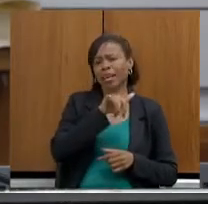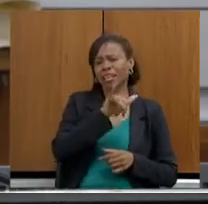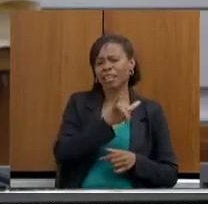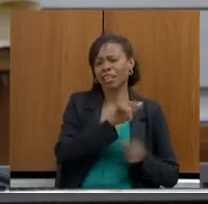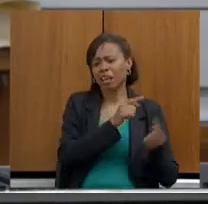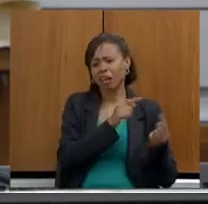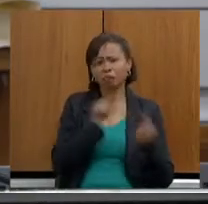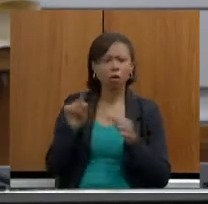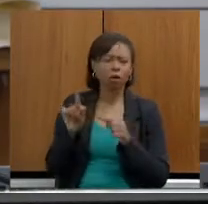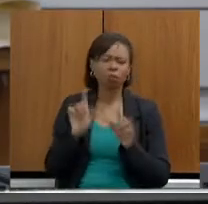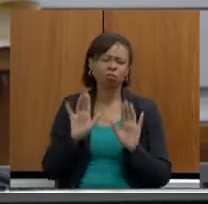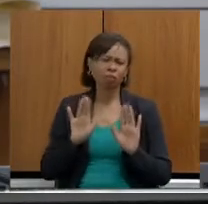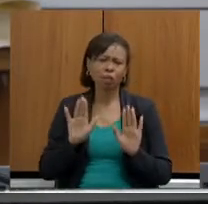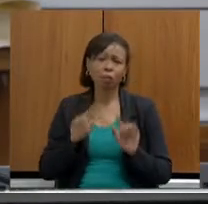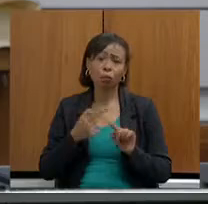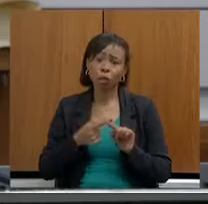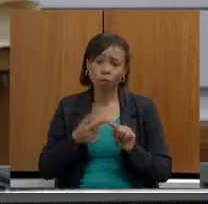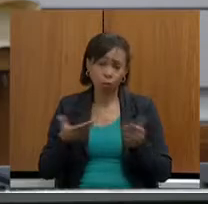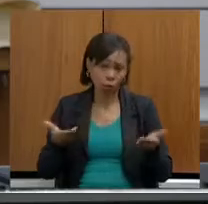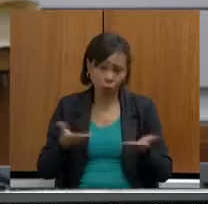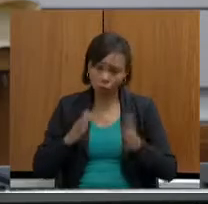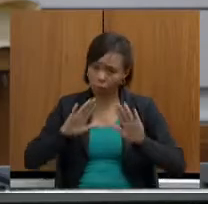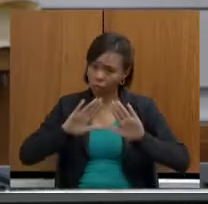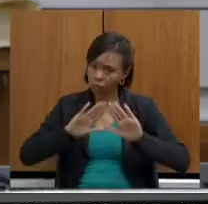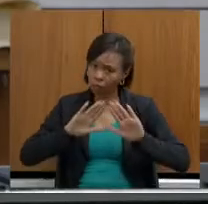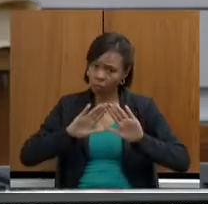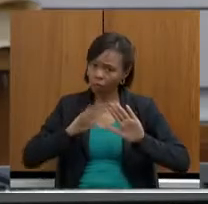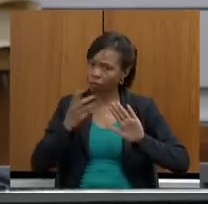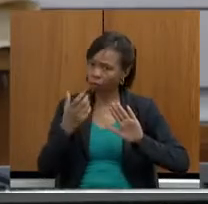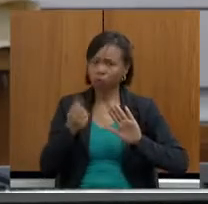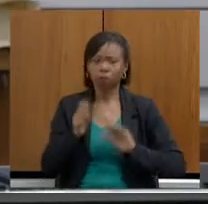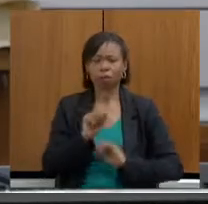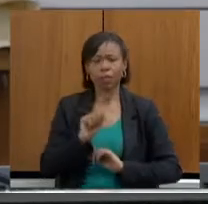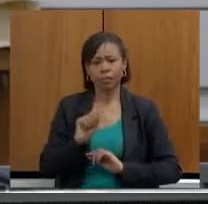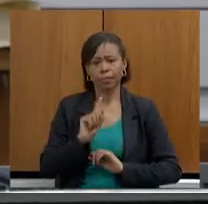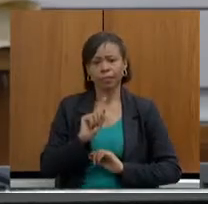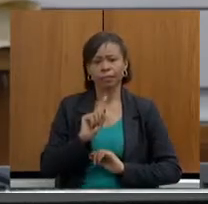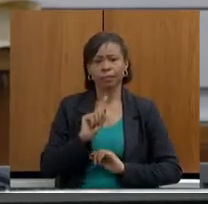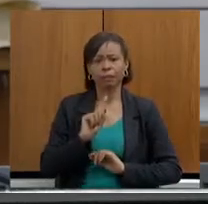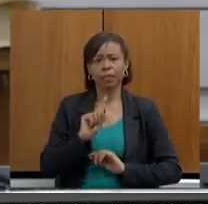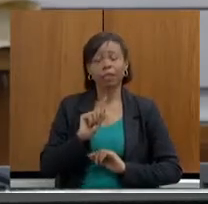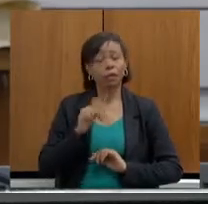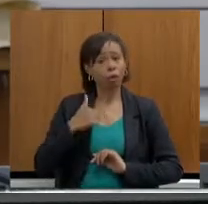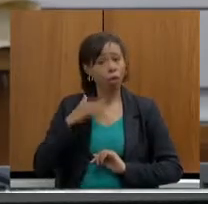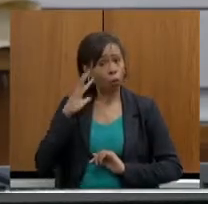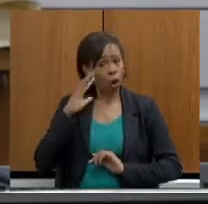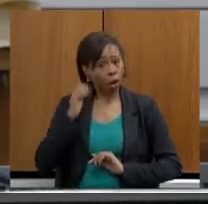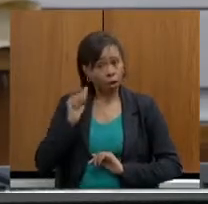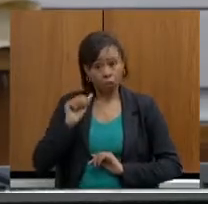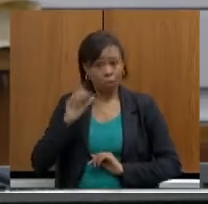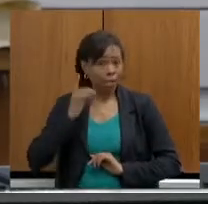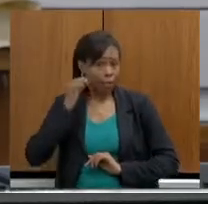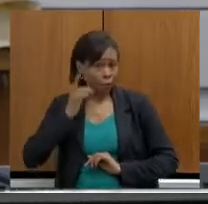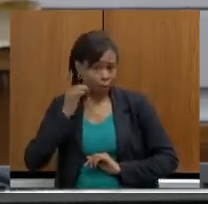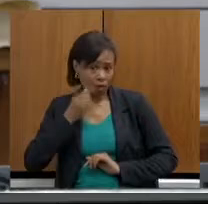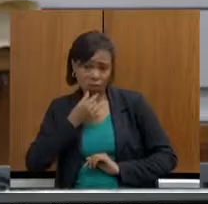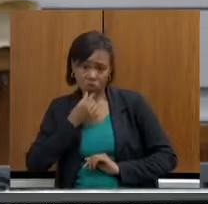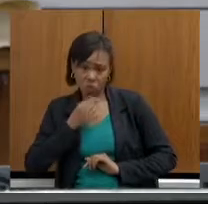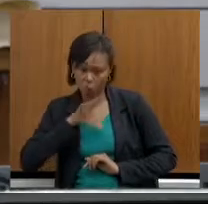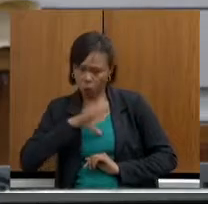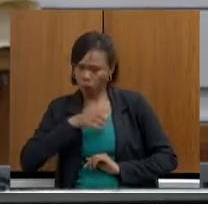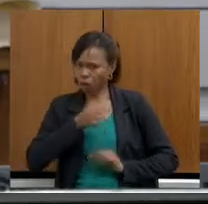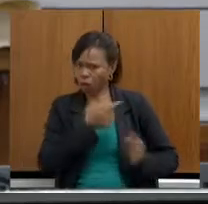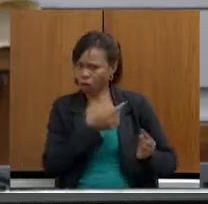porque hoje não Assembleia não sabe mas assim pensam então eu acredito que nenhum Deputado tem a coragem de ter que fazer é uma coisa dessa